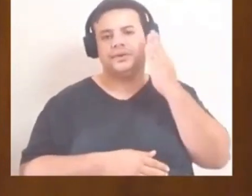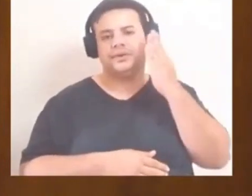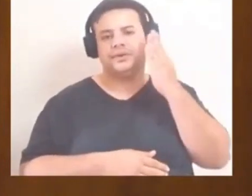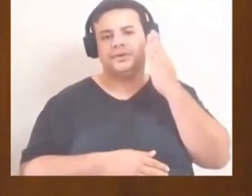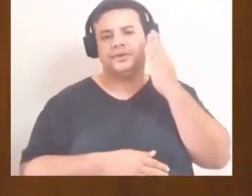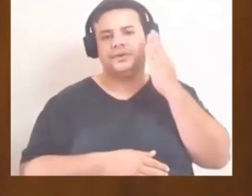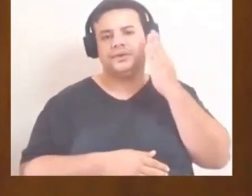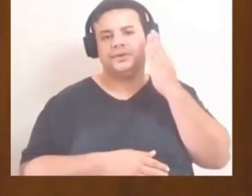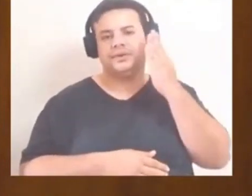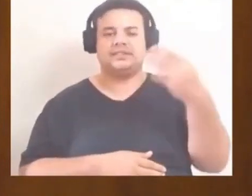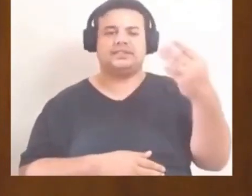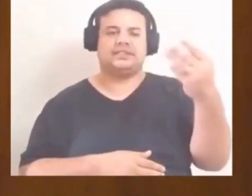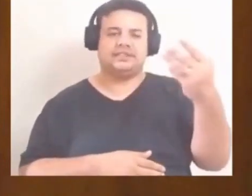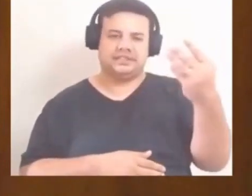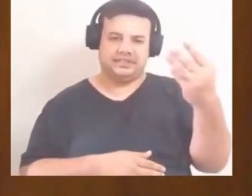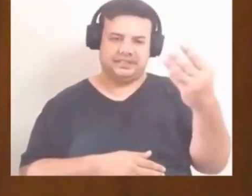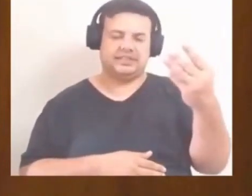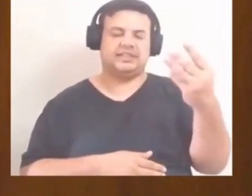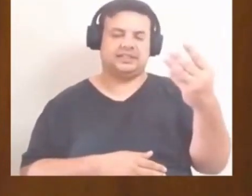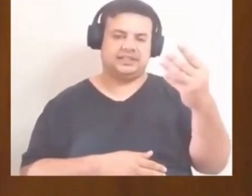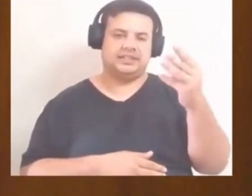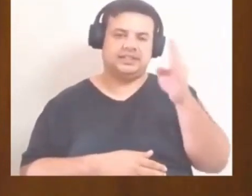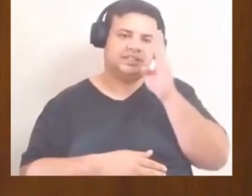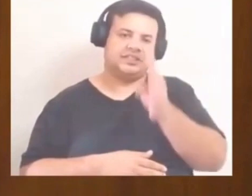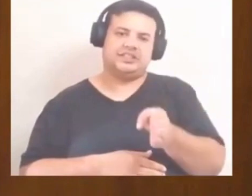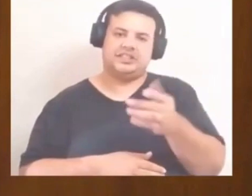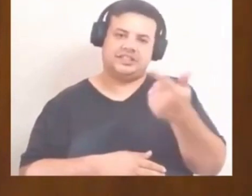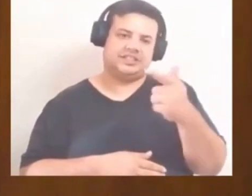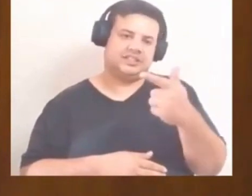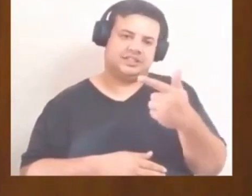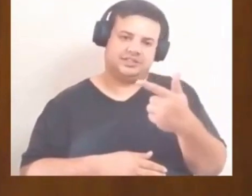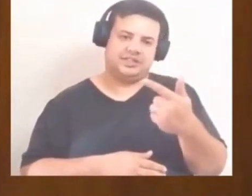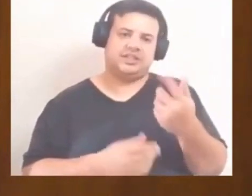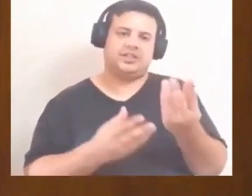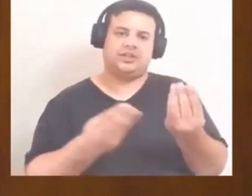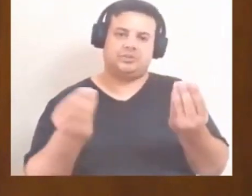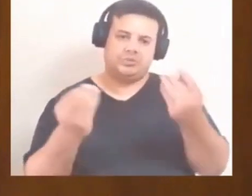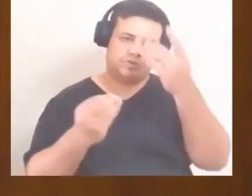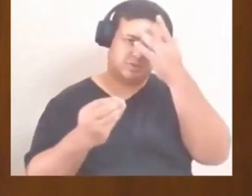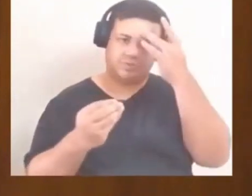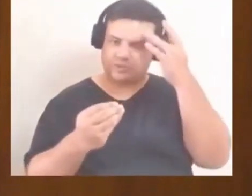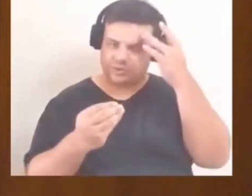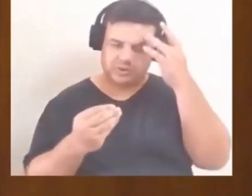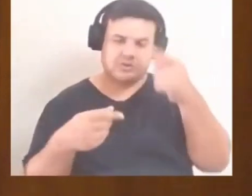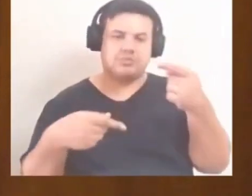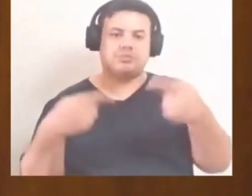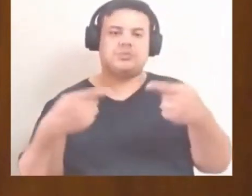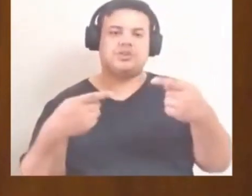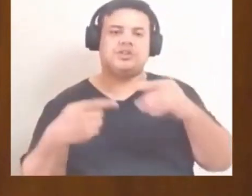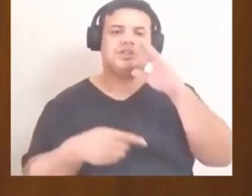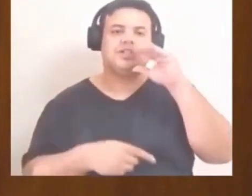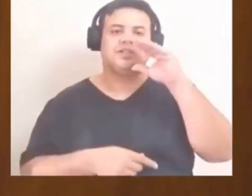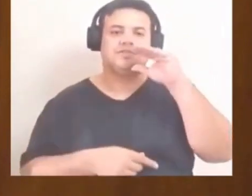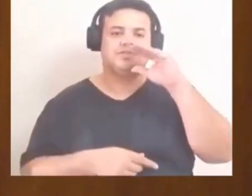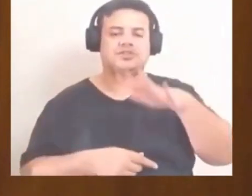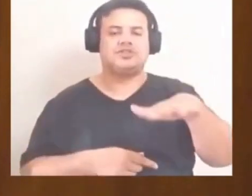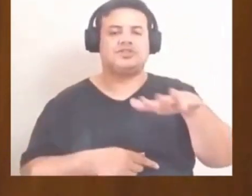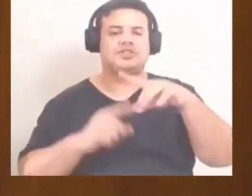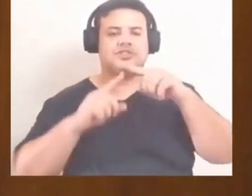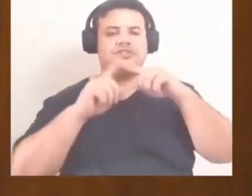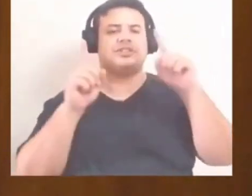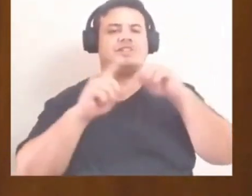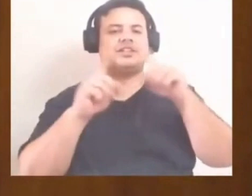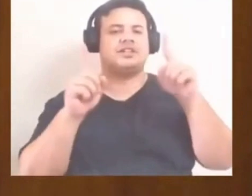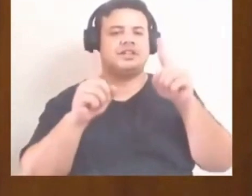e indiretas sabe porque tem muitos políticos que criticam os servidores concursados porque se encontramos